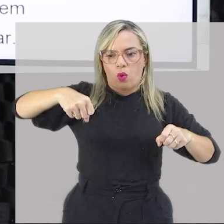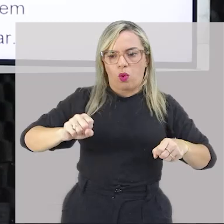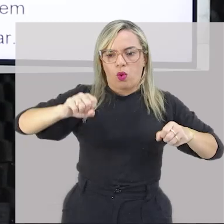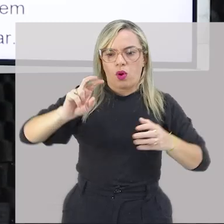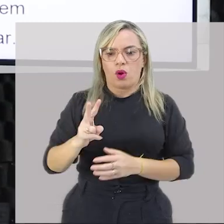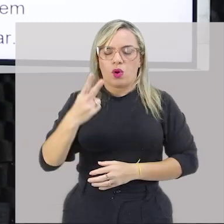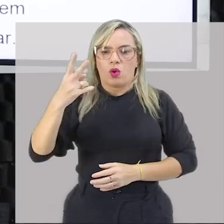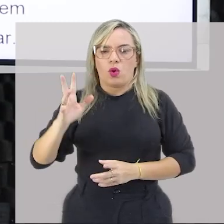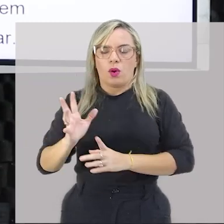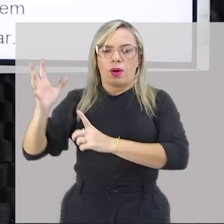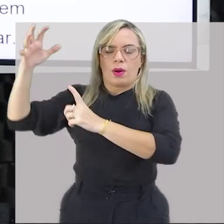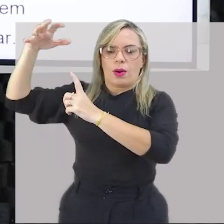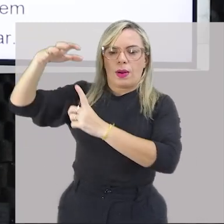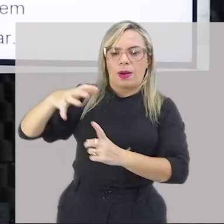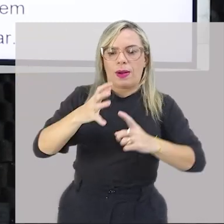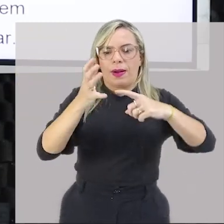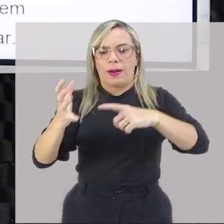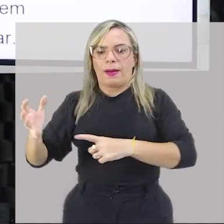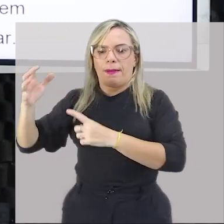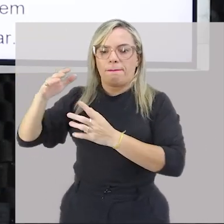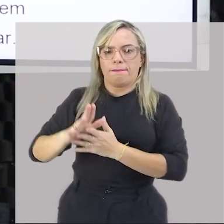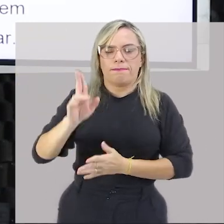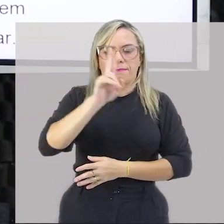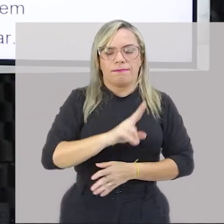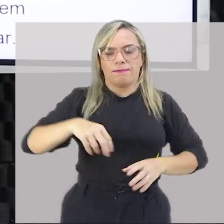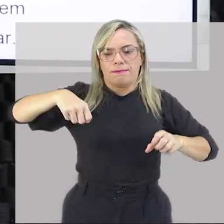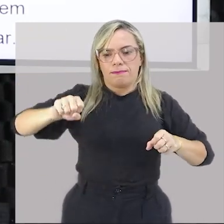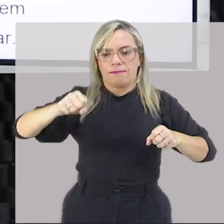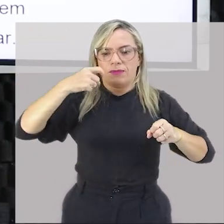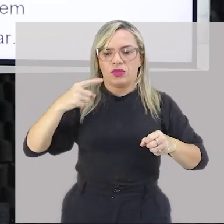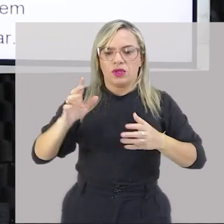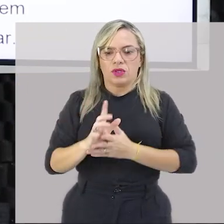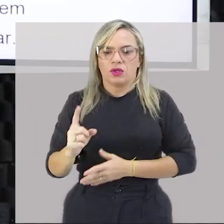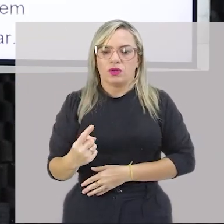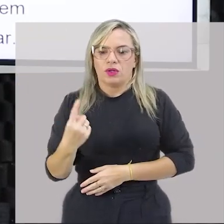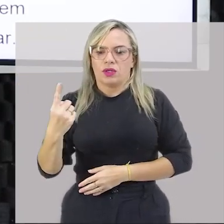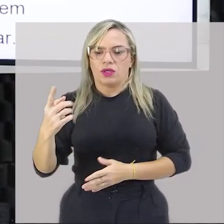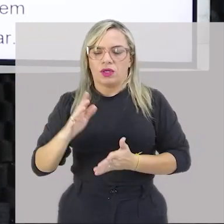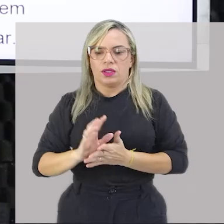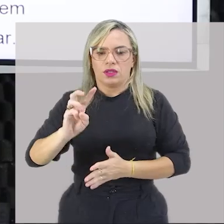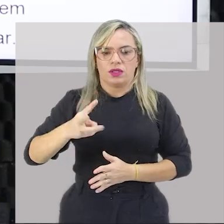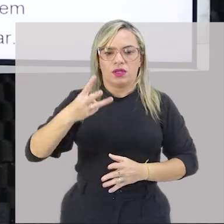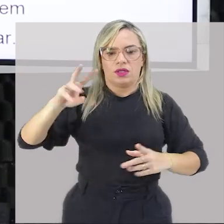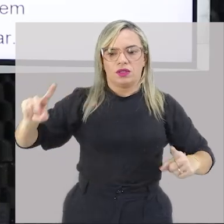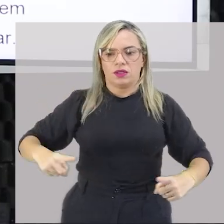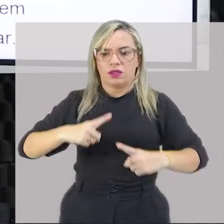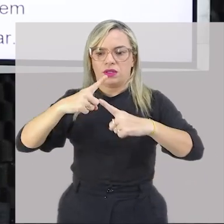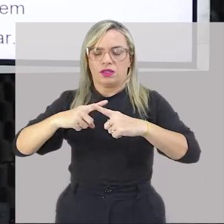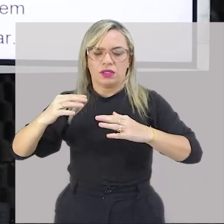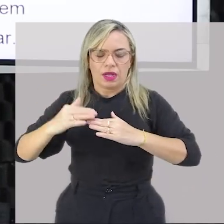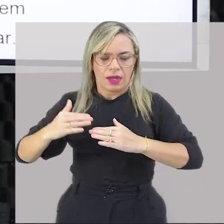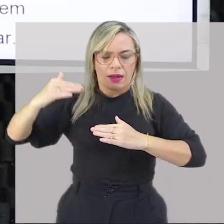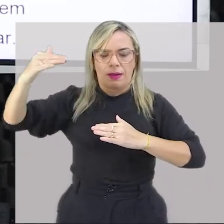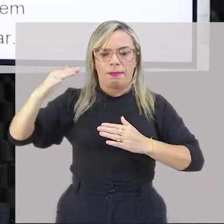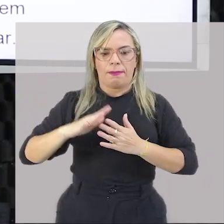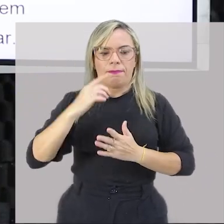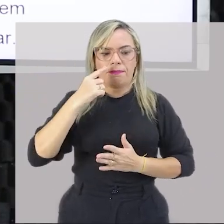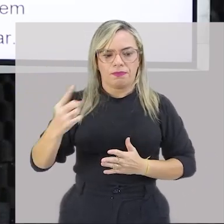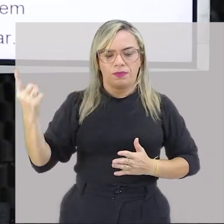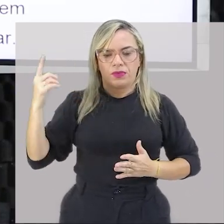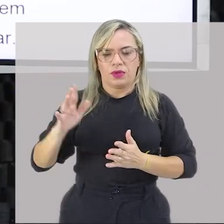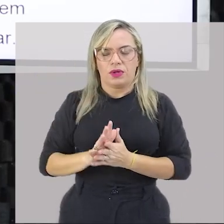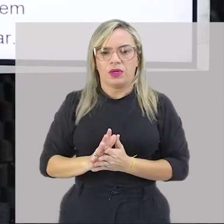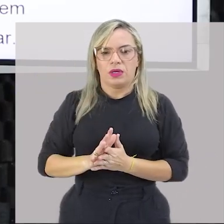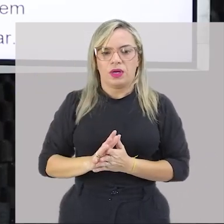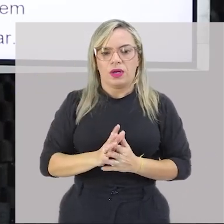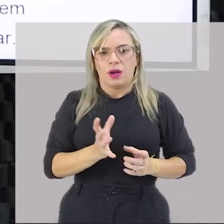uma moto cada, sendo que uma delas possui massa 3 vezes maior. Então, ó, eles vão saltar lá no Grand Canyon